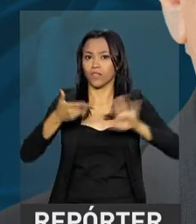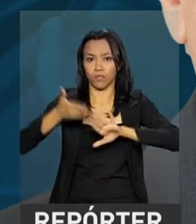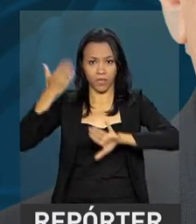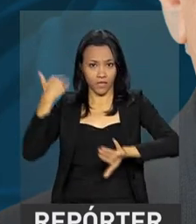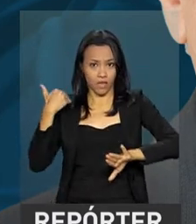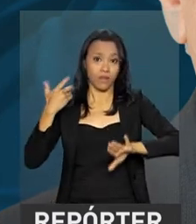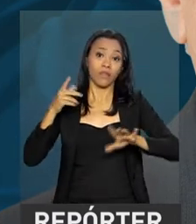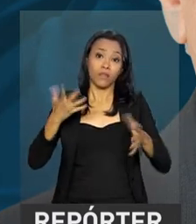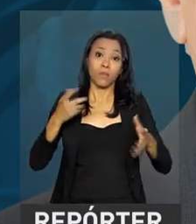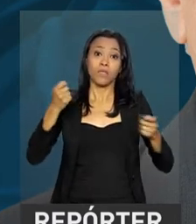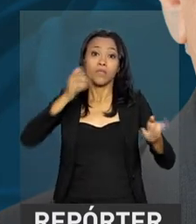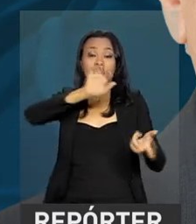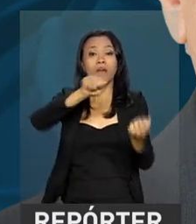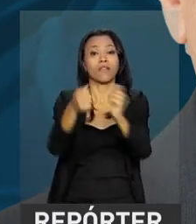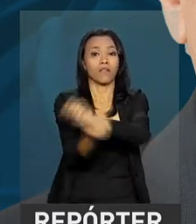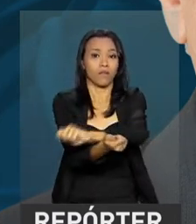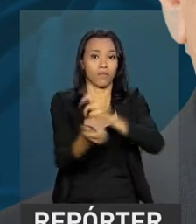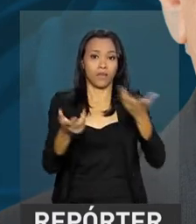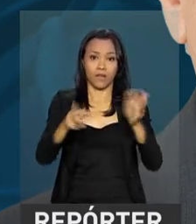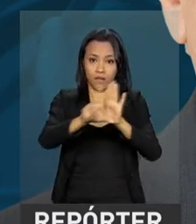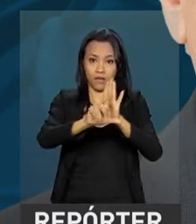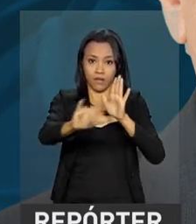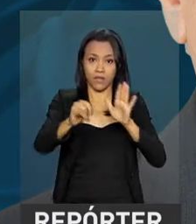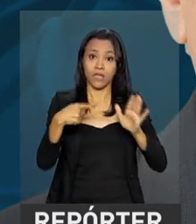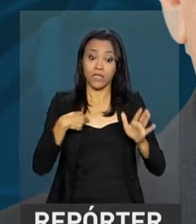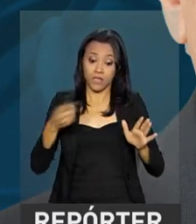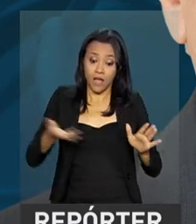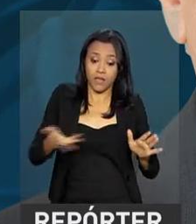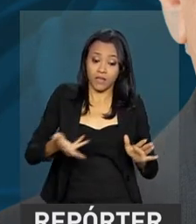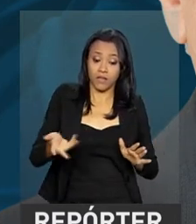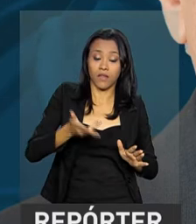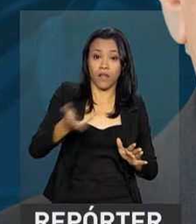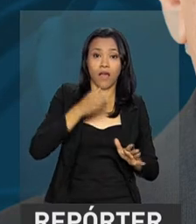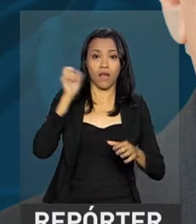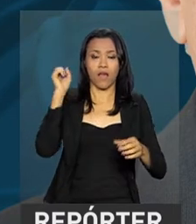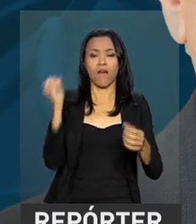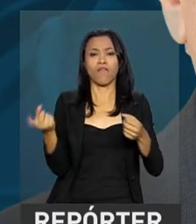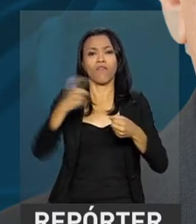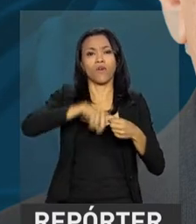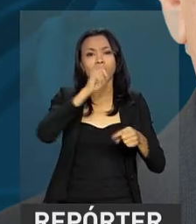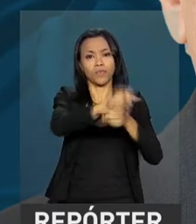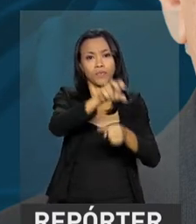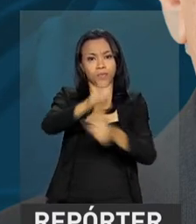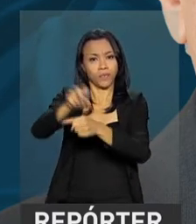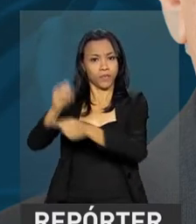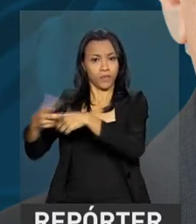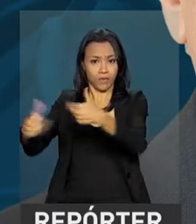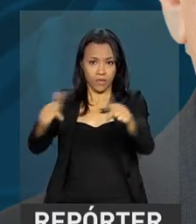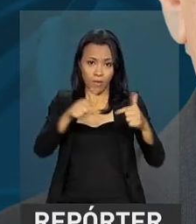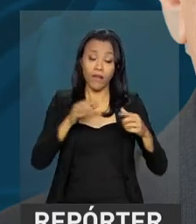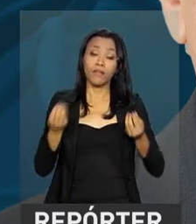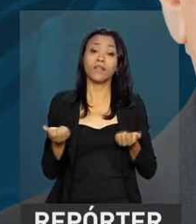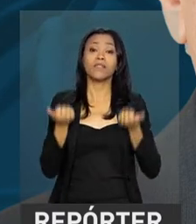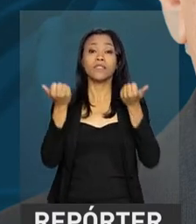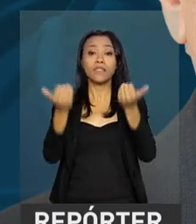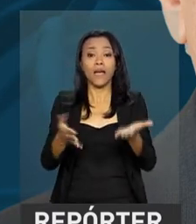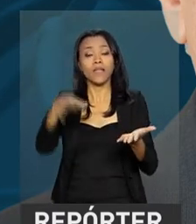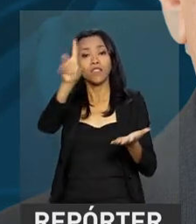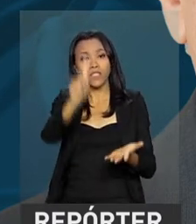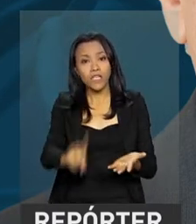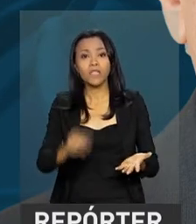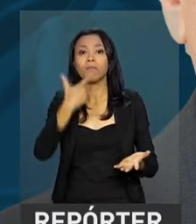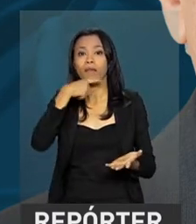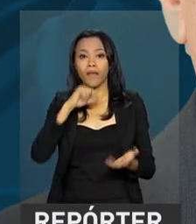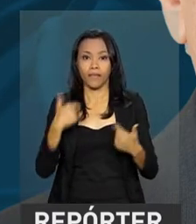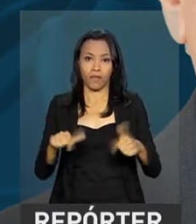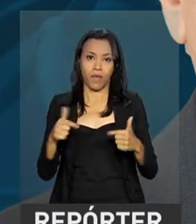E isso significa acelerar a retomada dos empregos e dar direitos a quem trabalha na informalidade, ou seja,